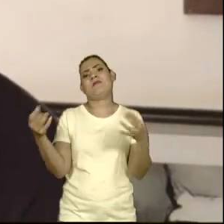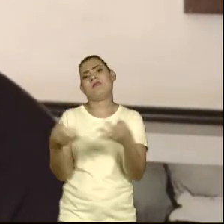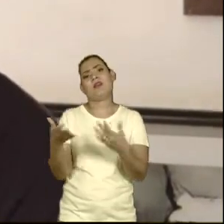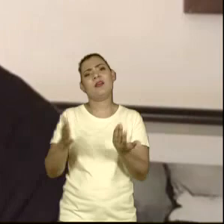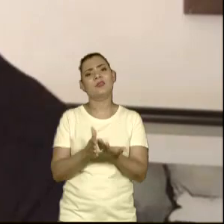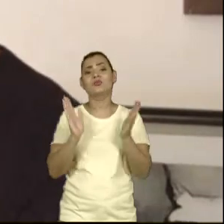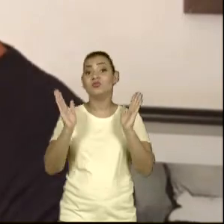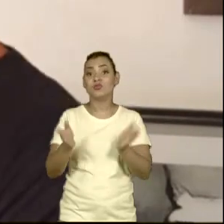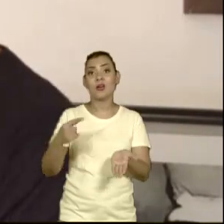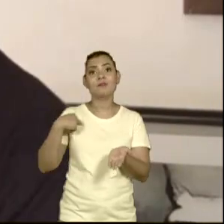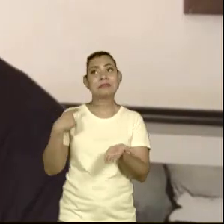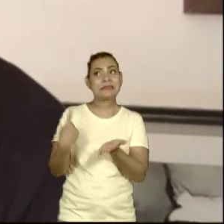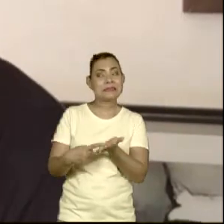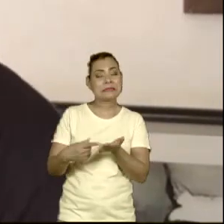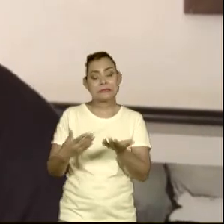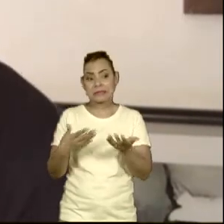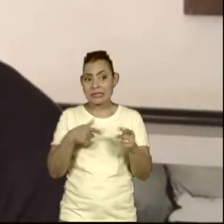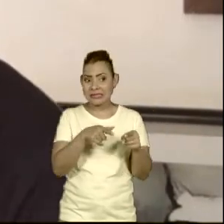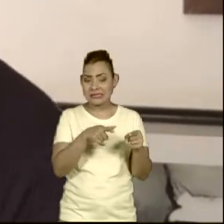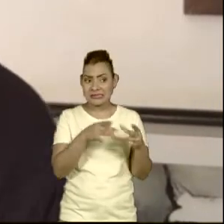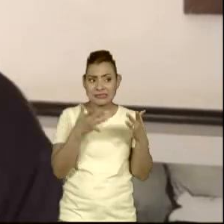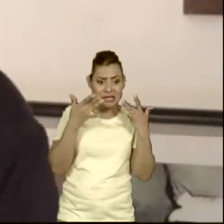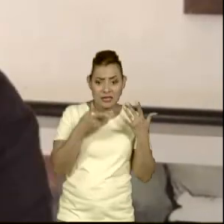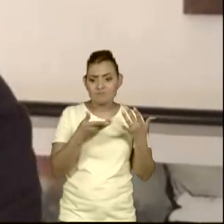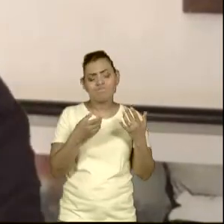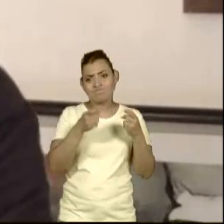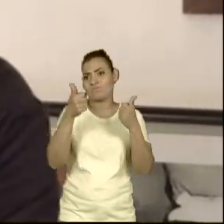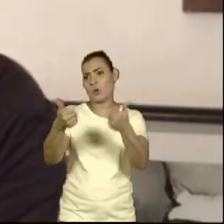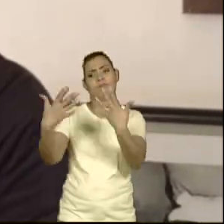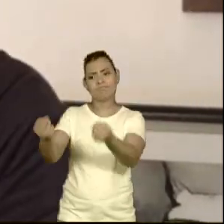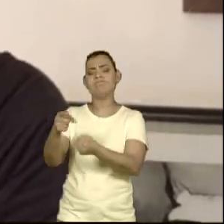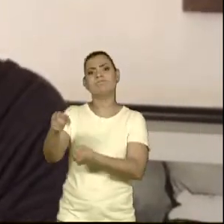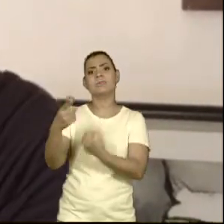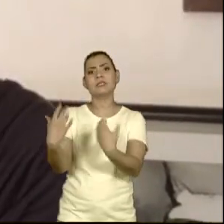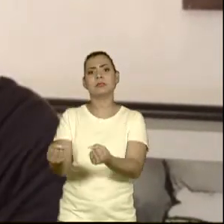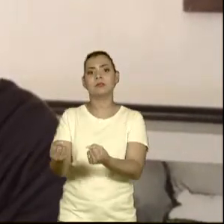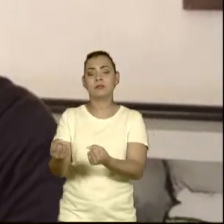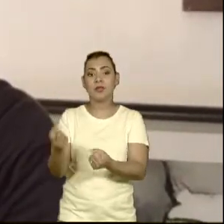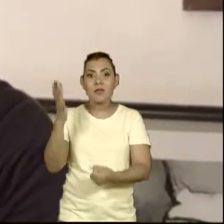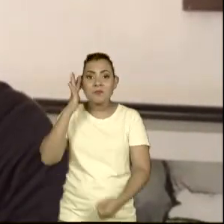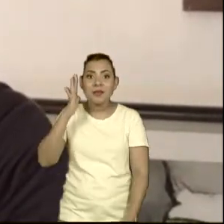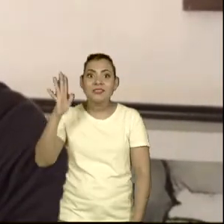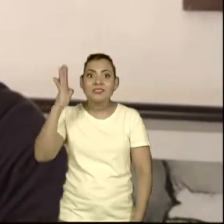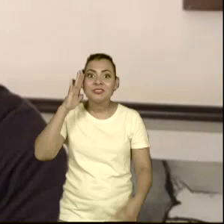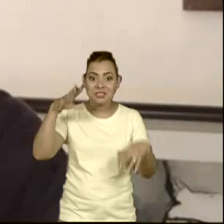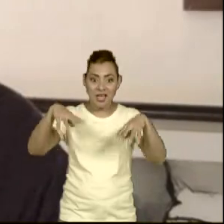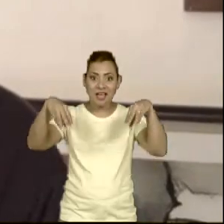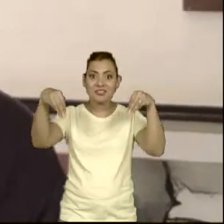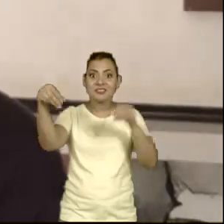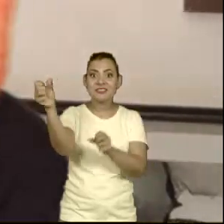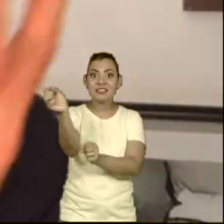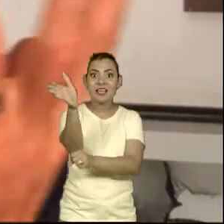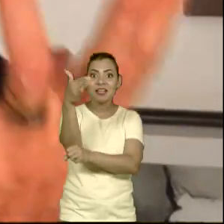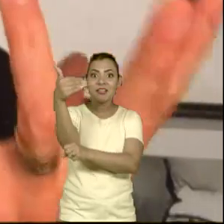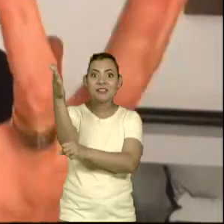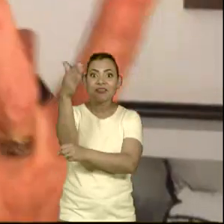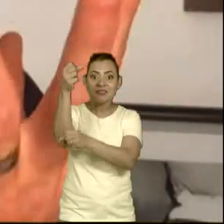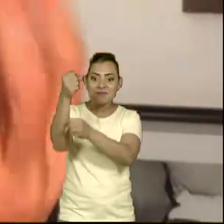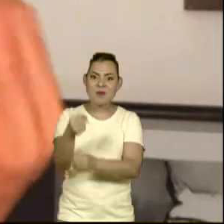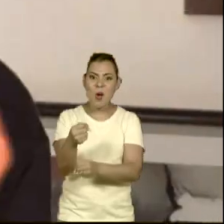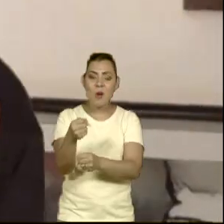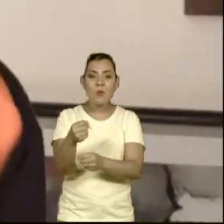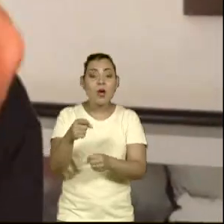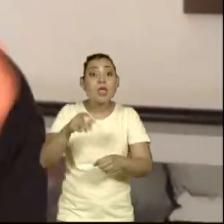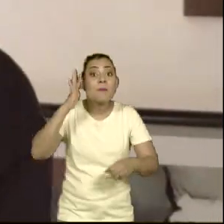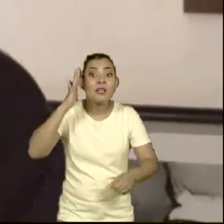Relógio. Eu já estava mais livre do teatro. falei, ah, que legal, tá, vamos fazer. Gente, Castelo Ratimun, imagina não fazer, cara.